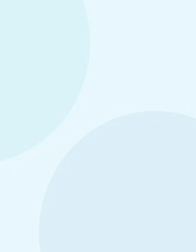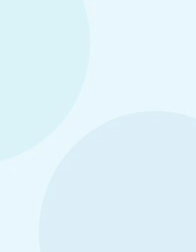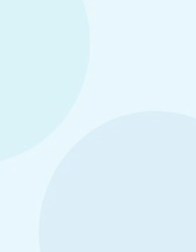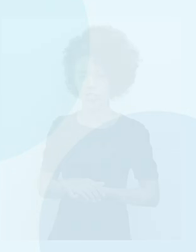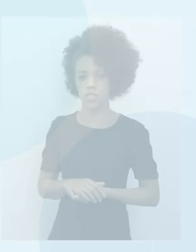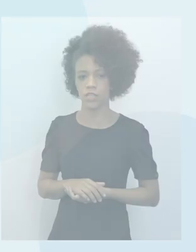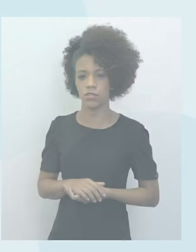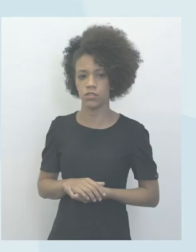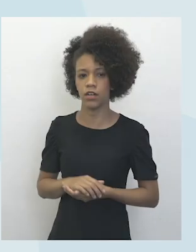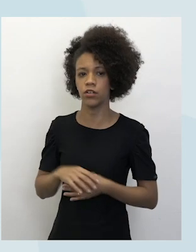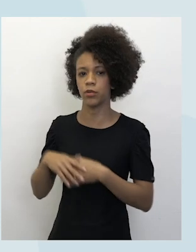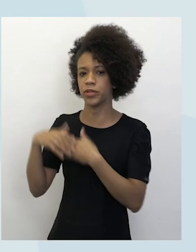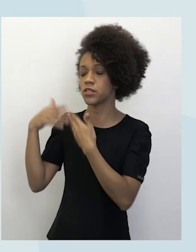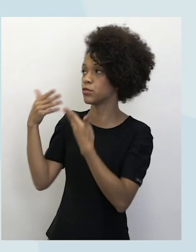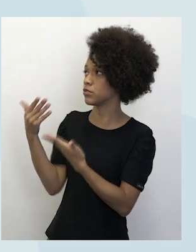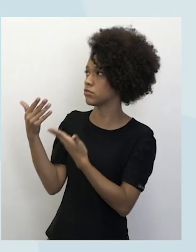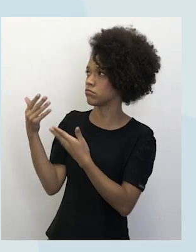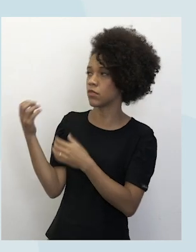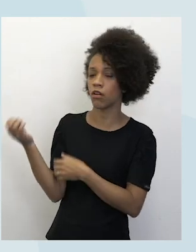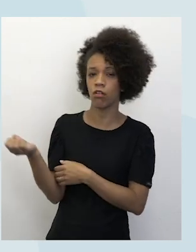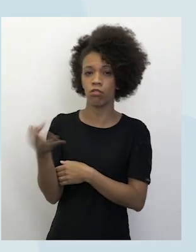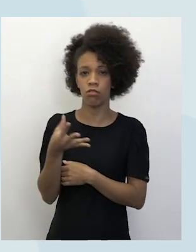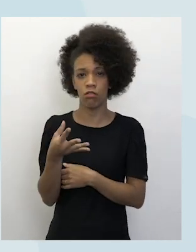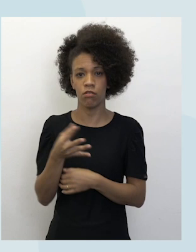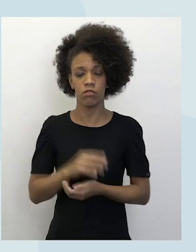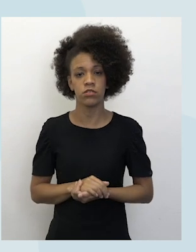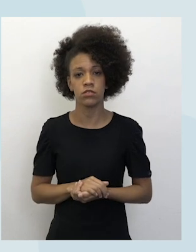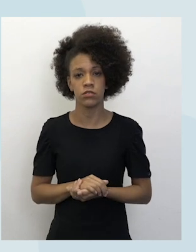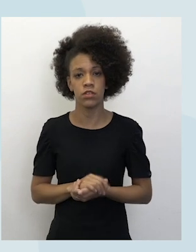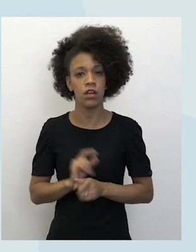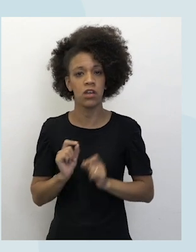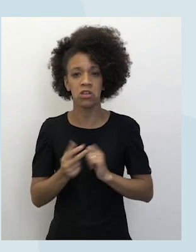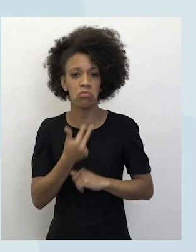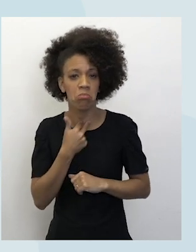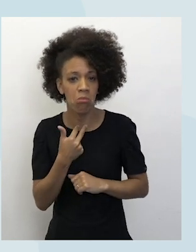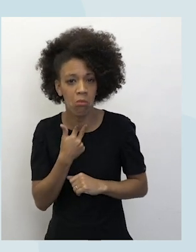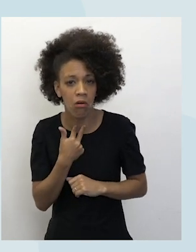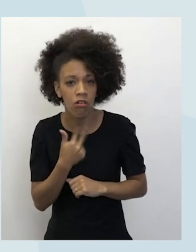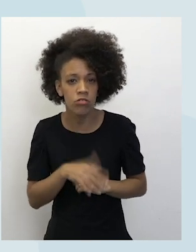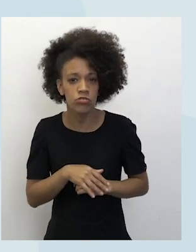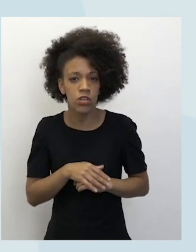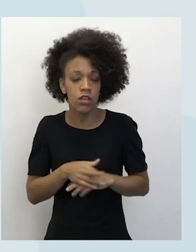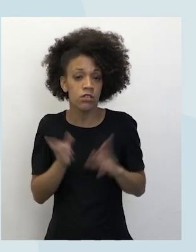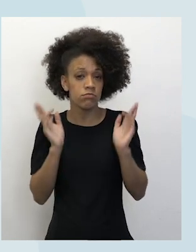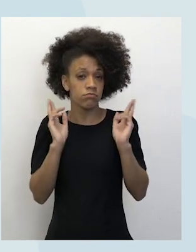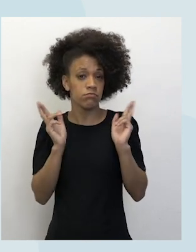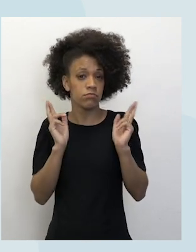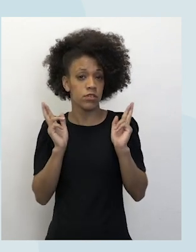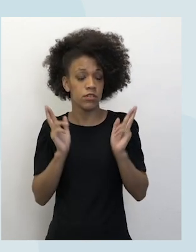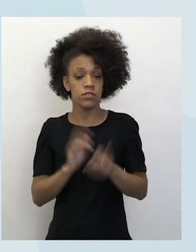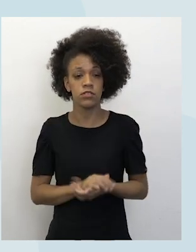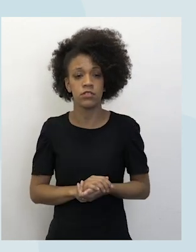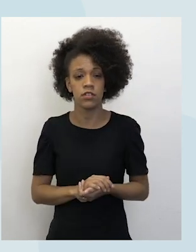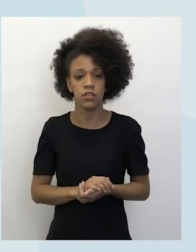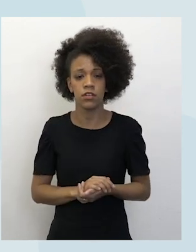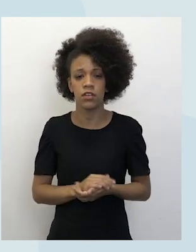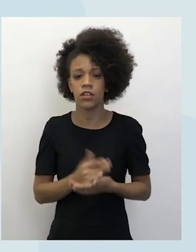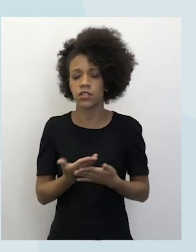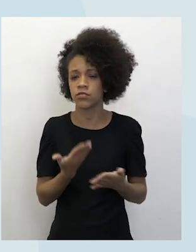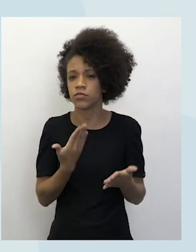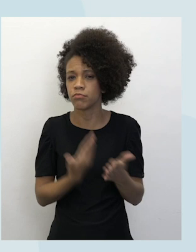e para matar-me e novas esquivanças o que não pode tirar-me as esperanças que mal me tirara